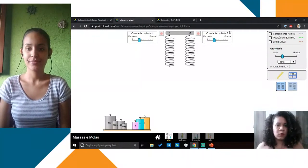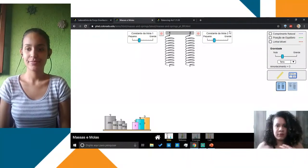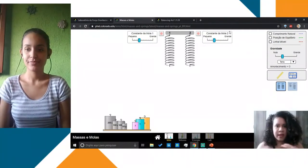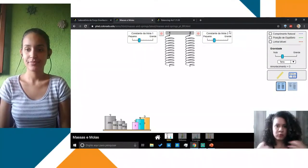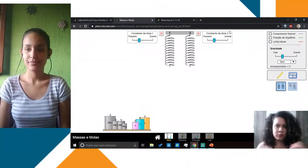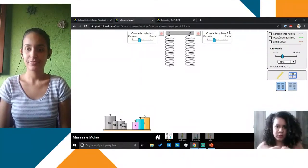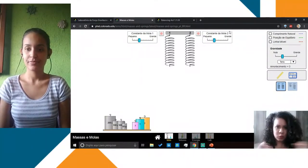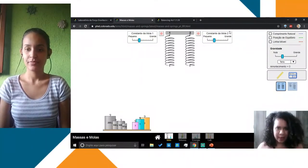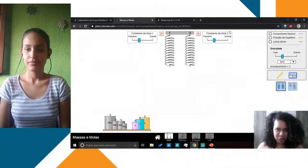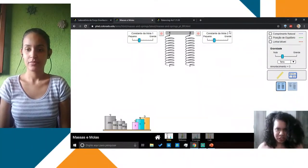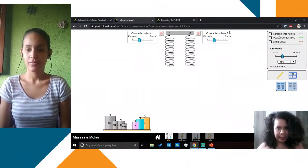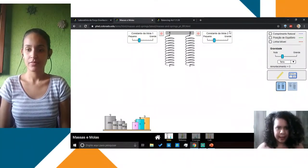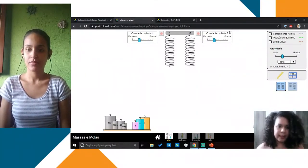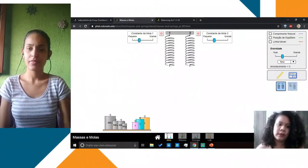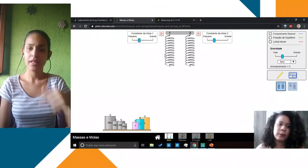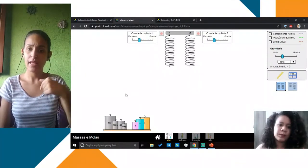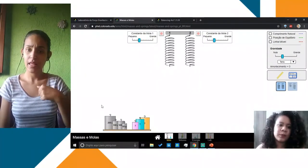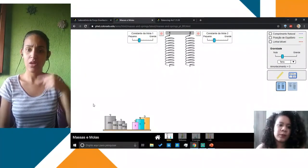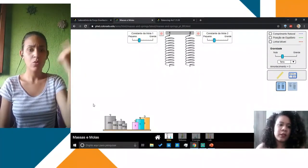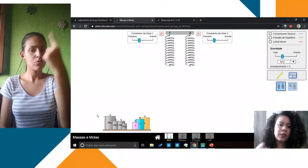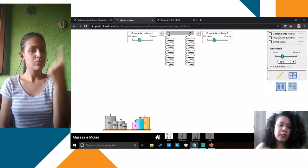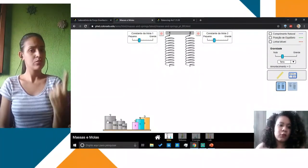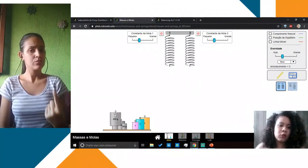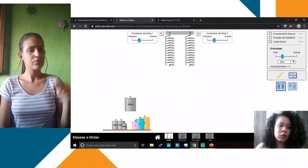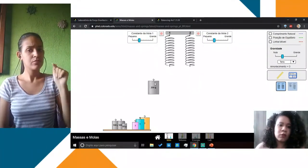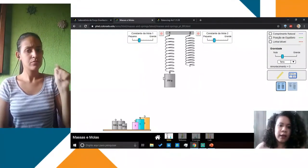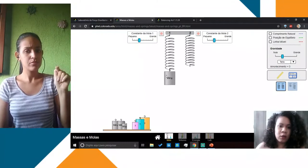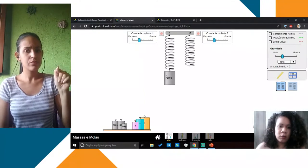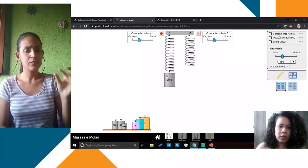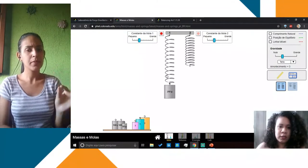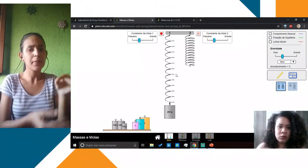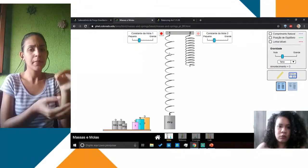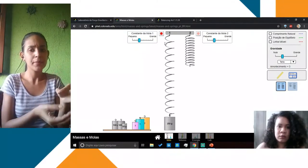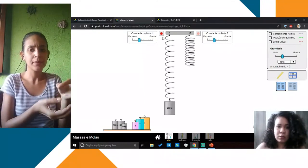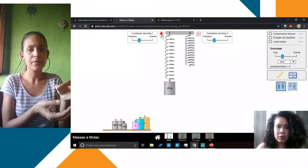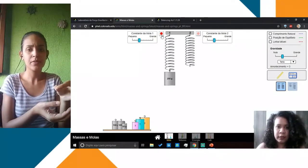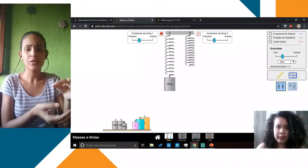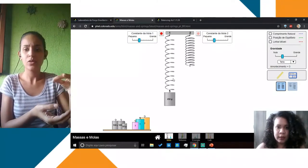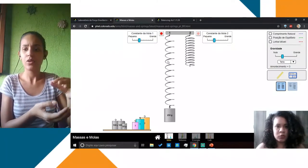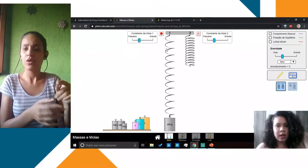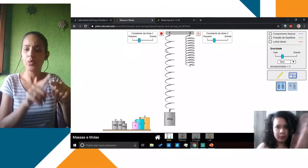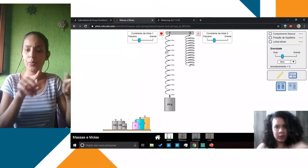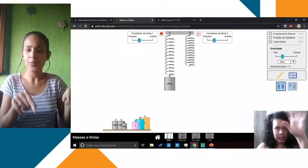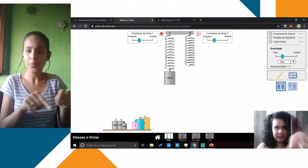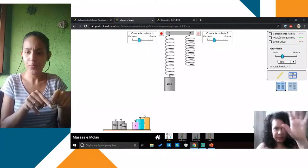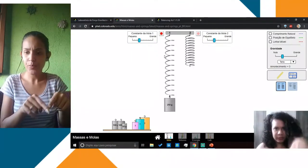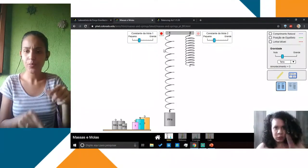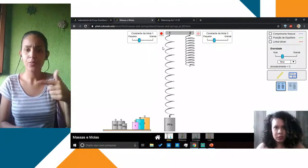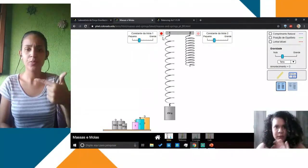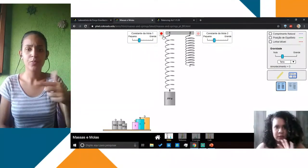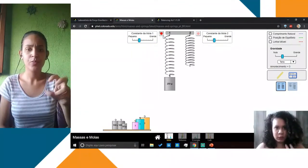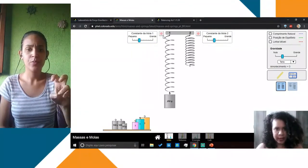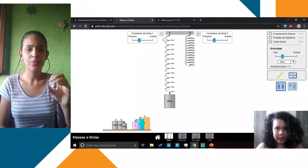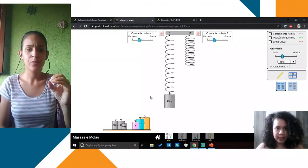seria o quão fácil ou difícil é esticar ela. E eu vou colocar um bloquinho de 250 gramas. A bolinha fica